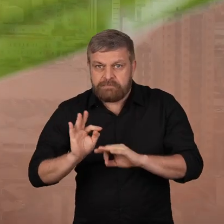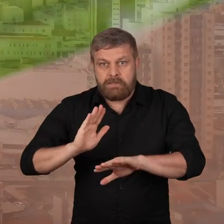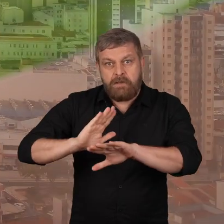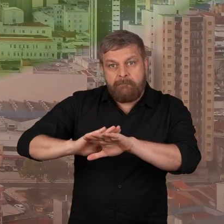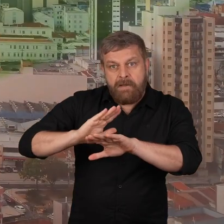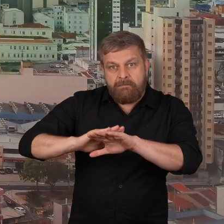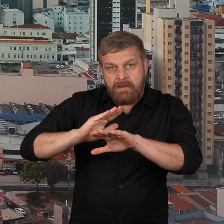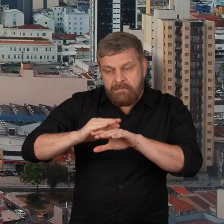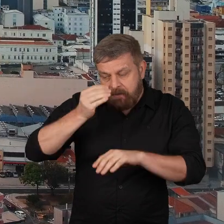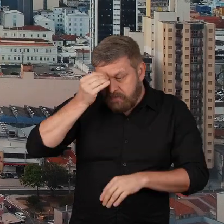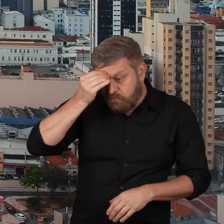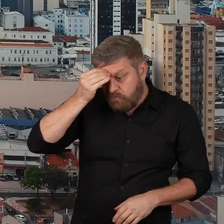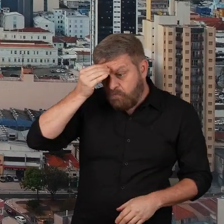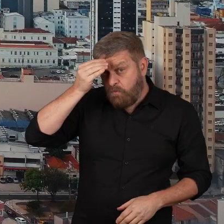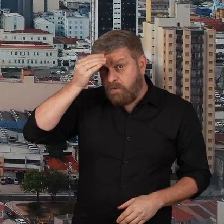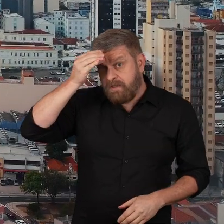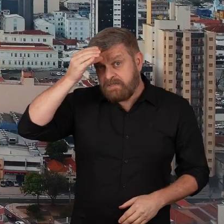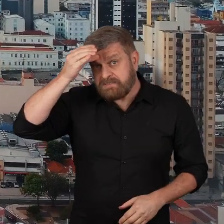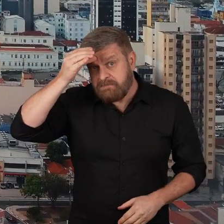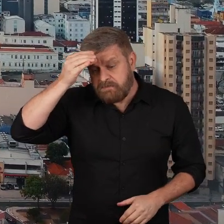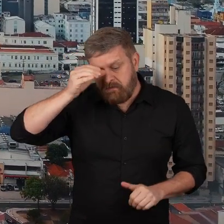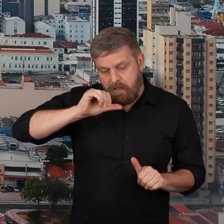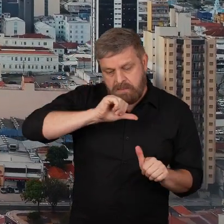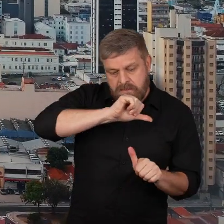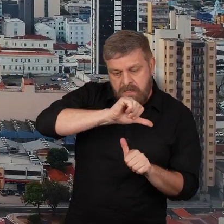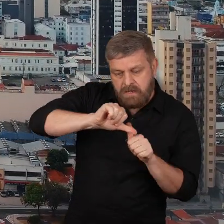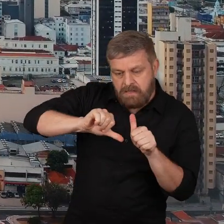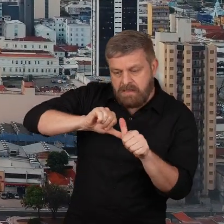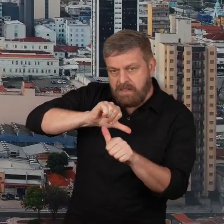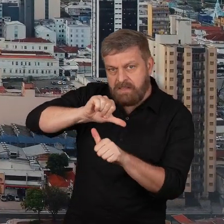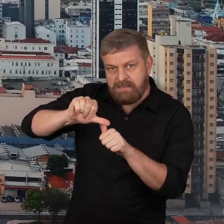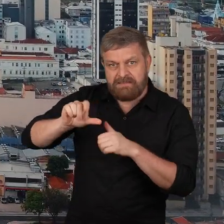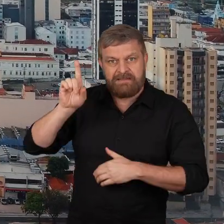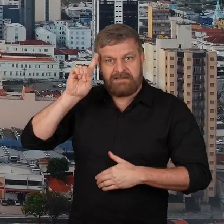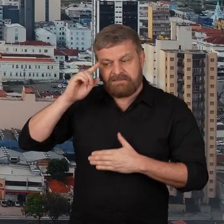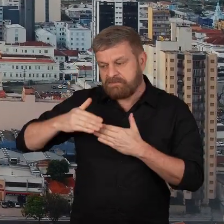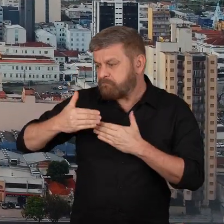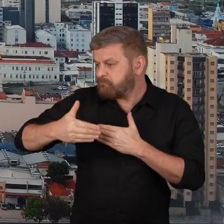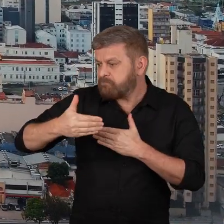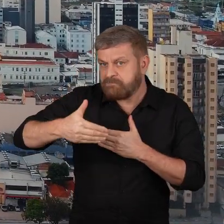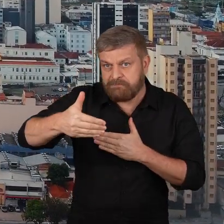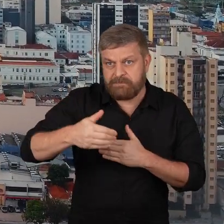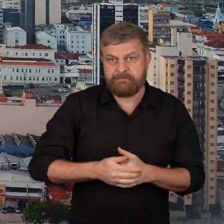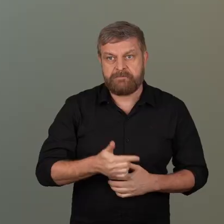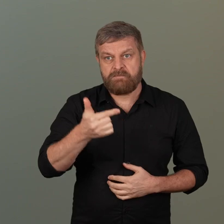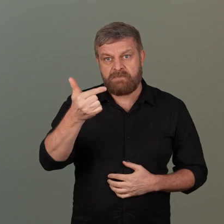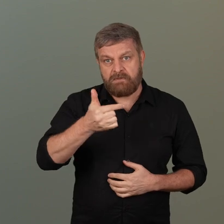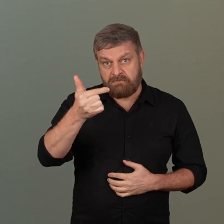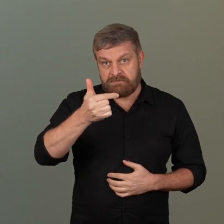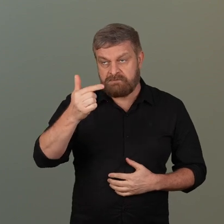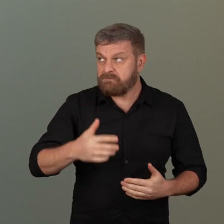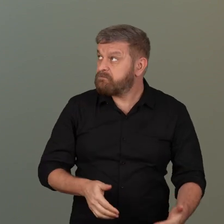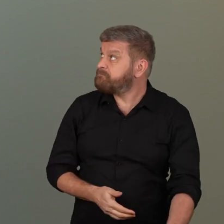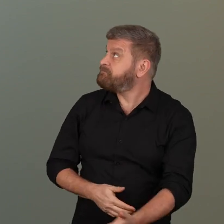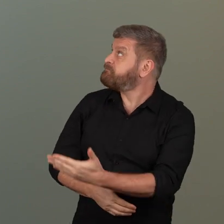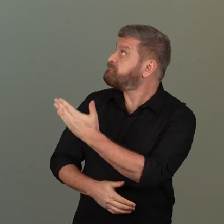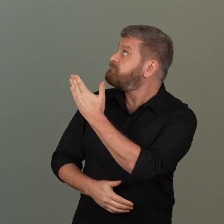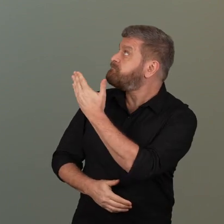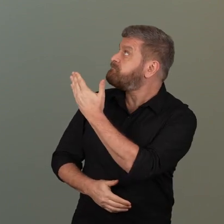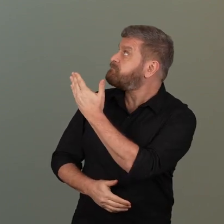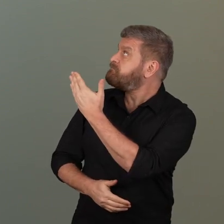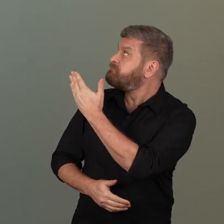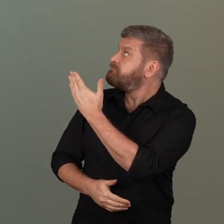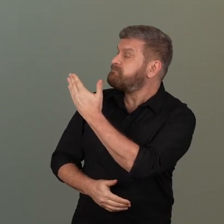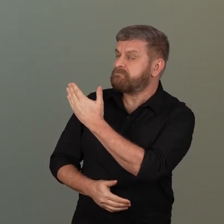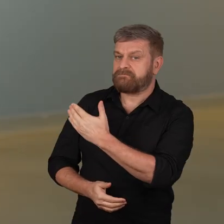do conhecimento que se modifica a cada dia. O segundo saber, os princípios do